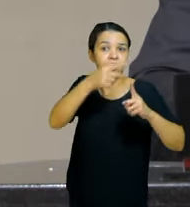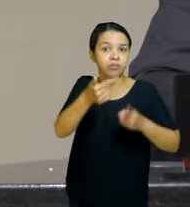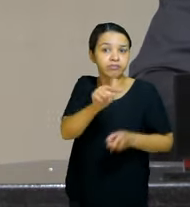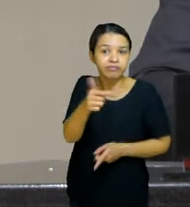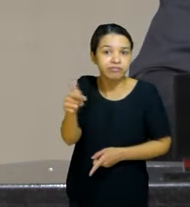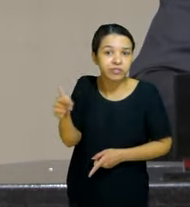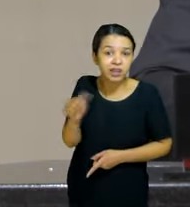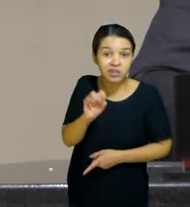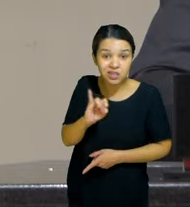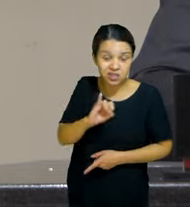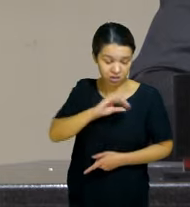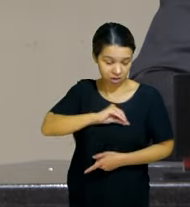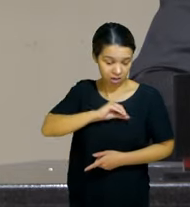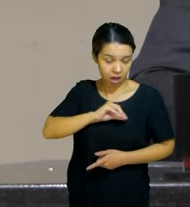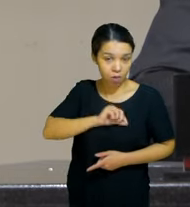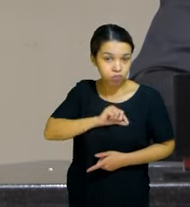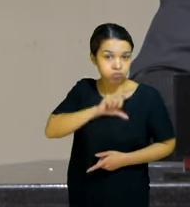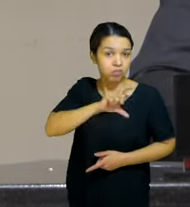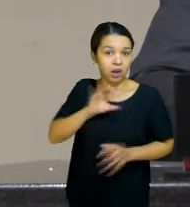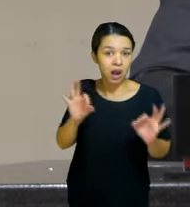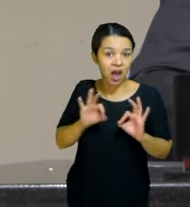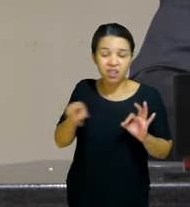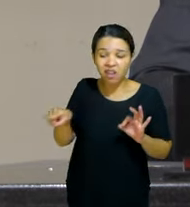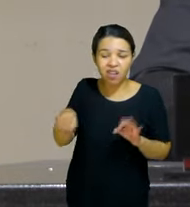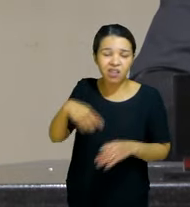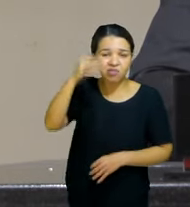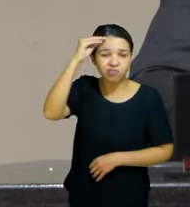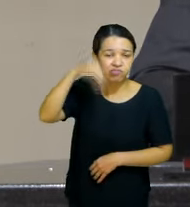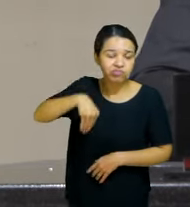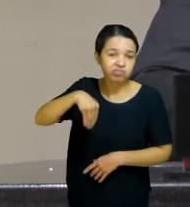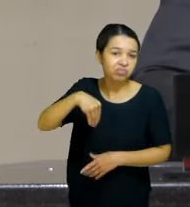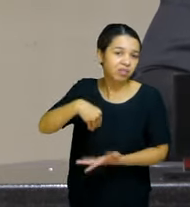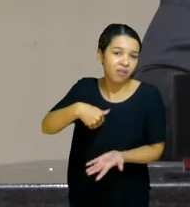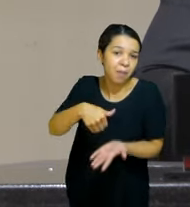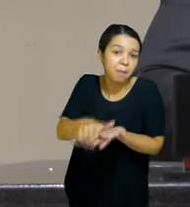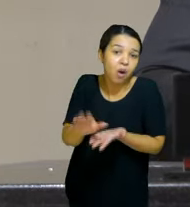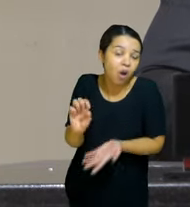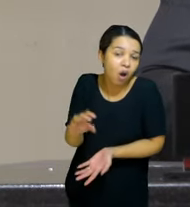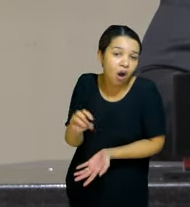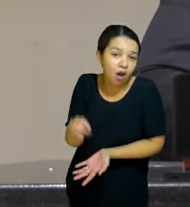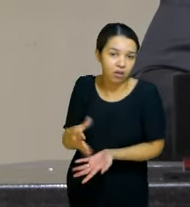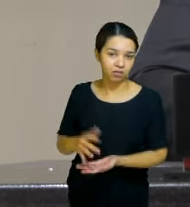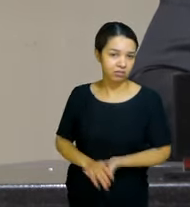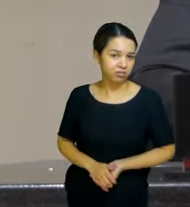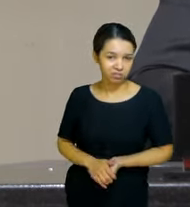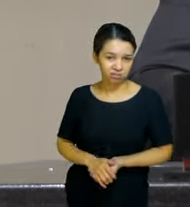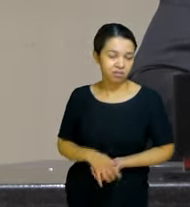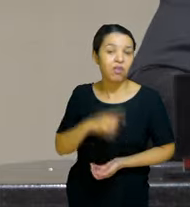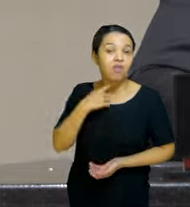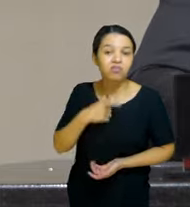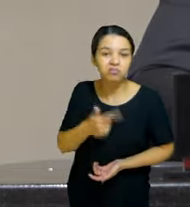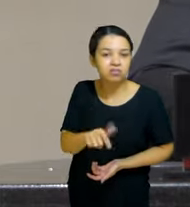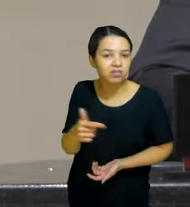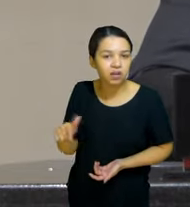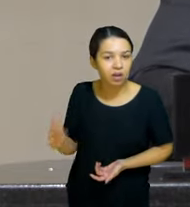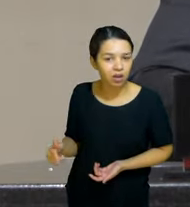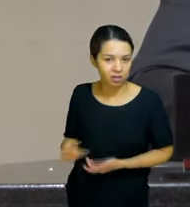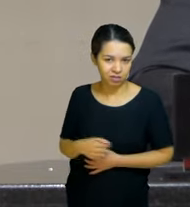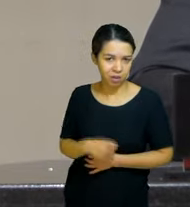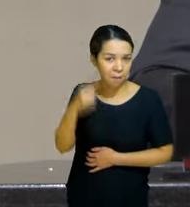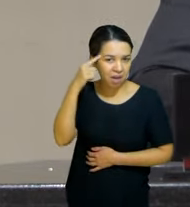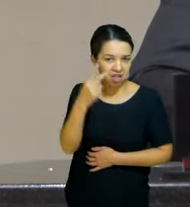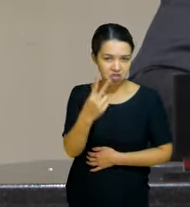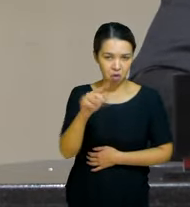salarial, os servidores vão pedindo exoneração, vão estando desmotivados. E não adianta a gente querer achar que um salário de